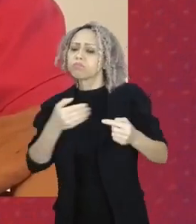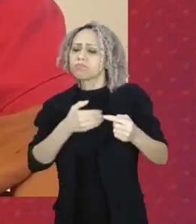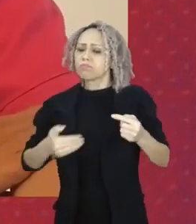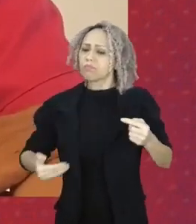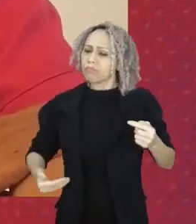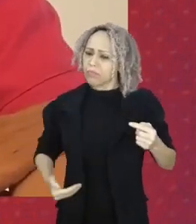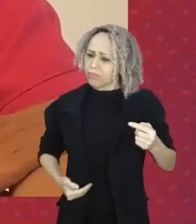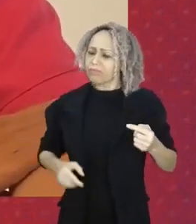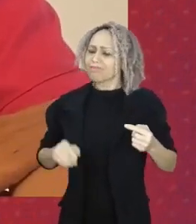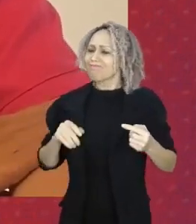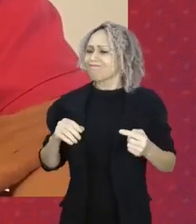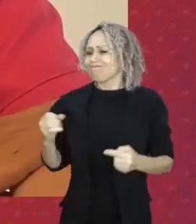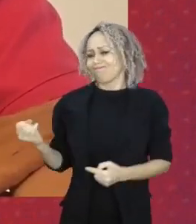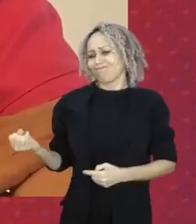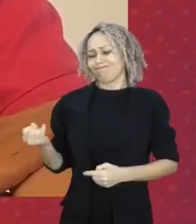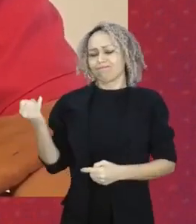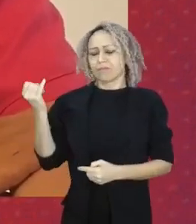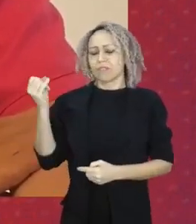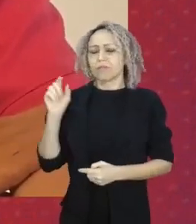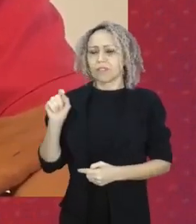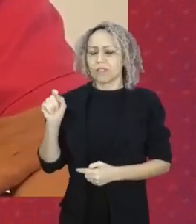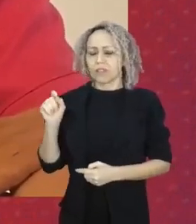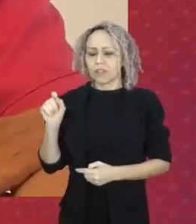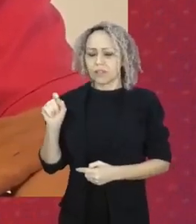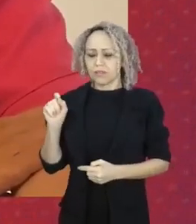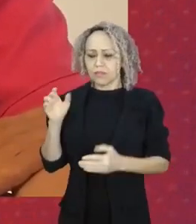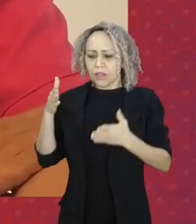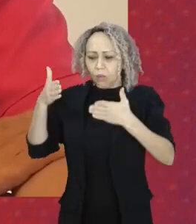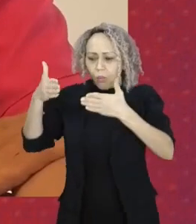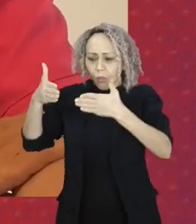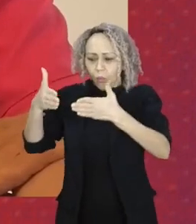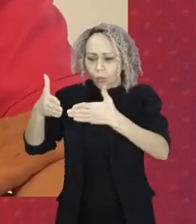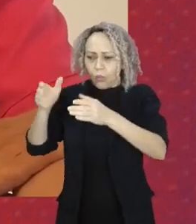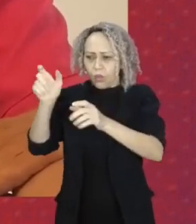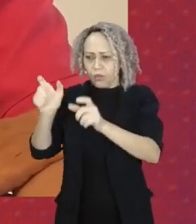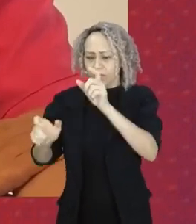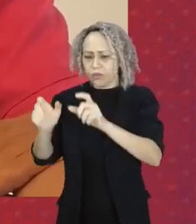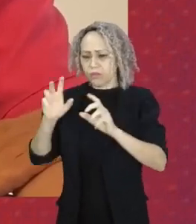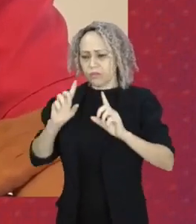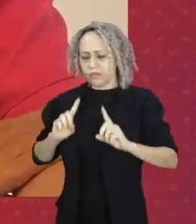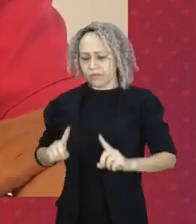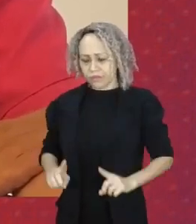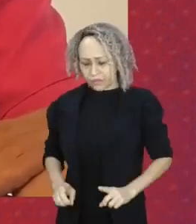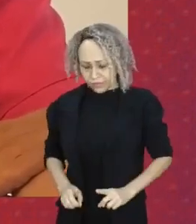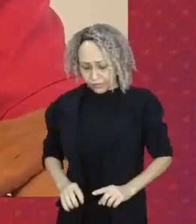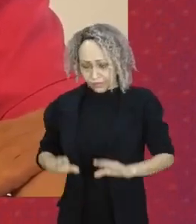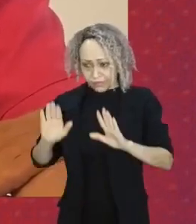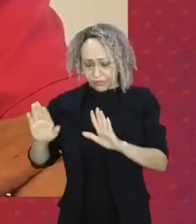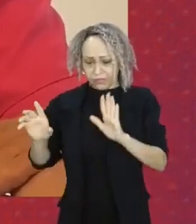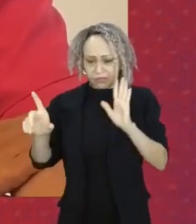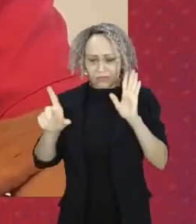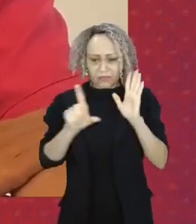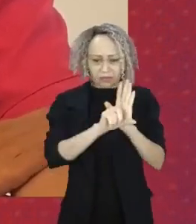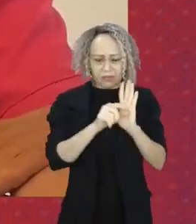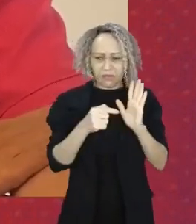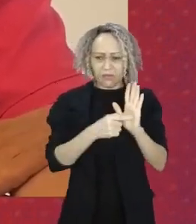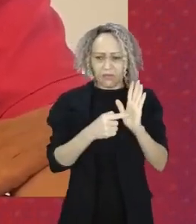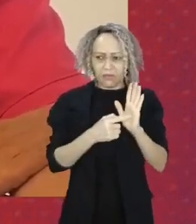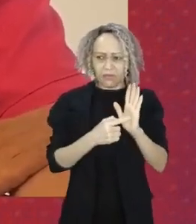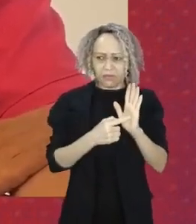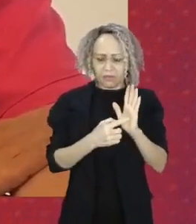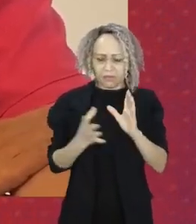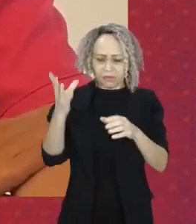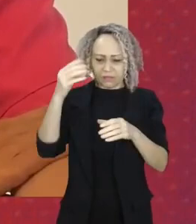públicas essenciais para o segmento, mas na prática as leis que compõem a